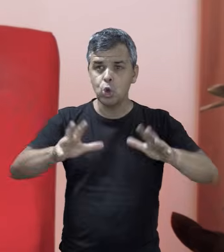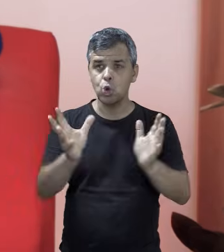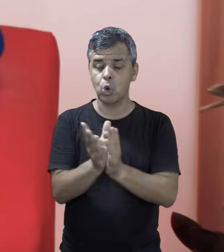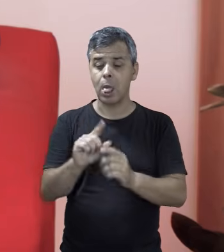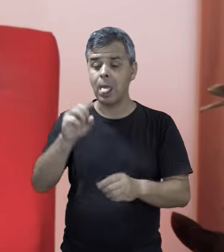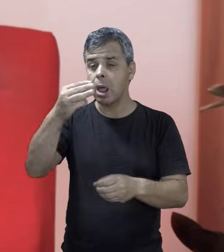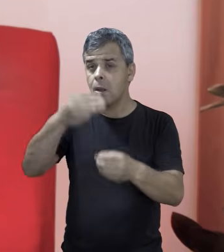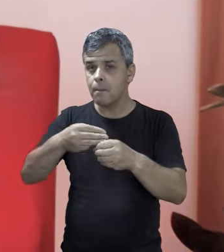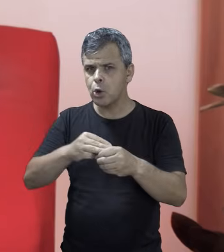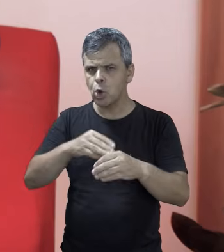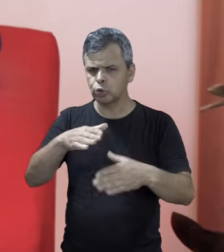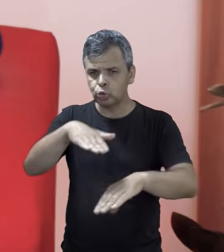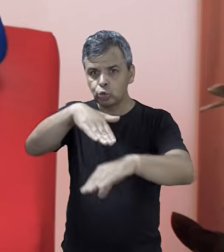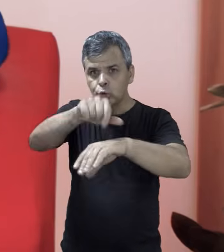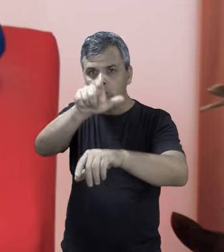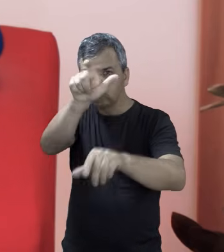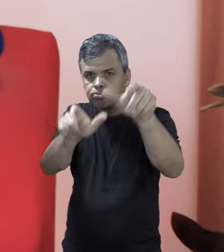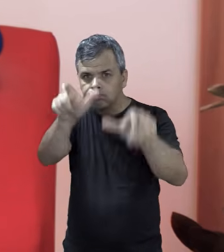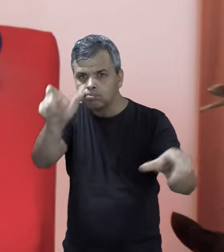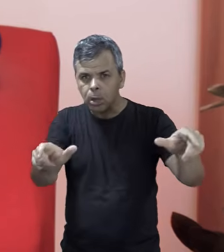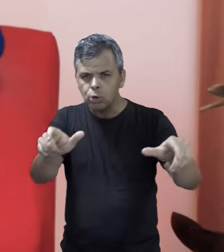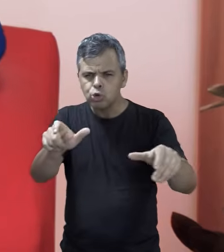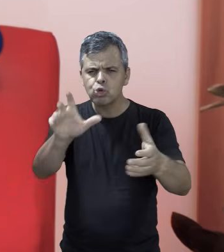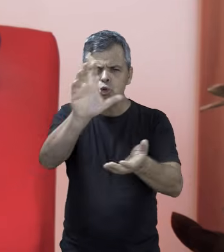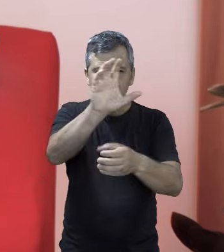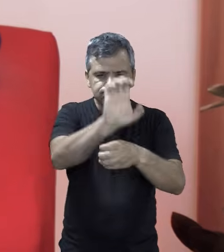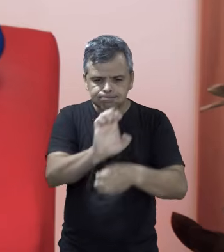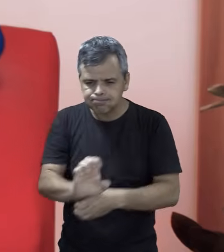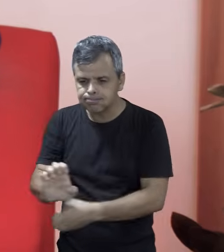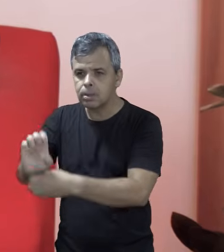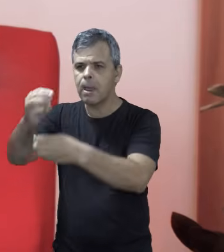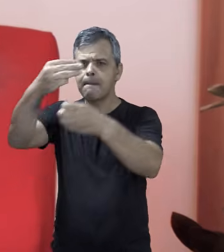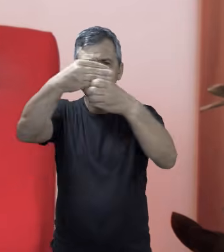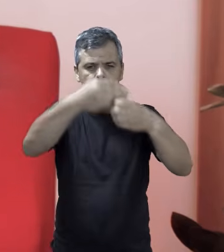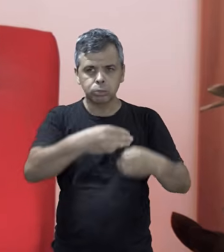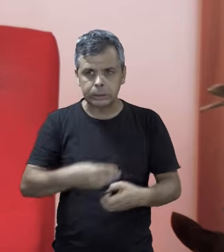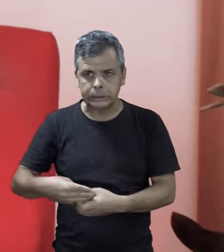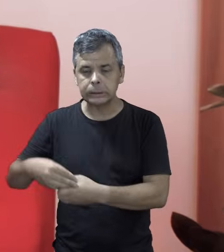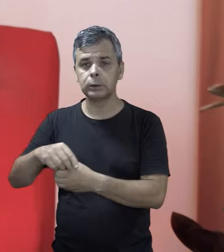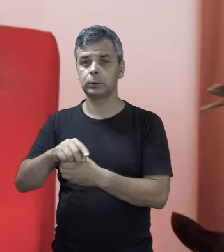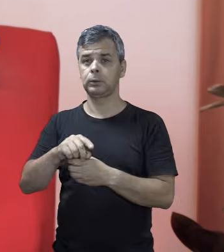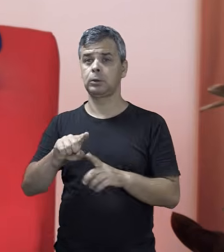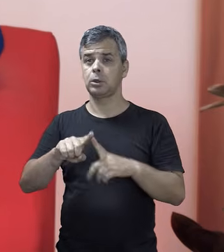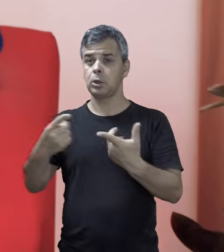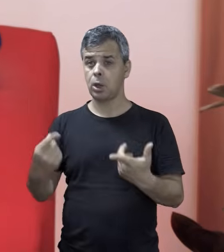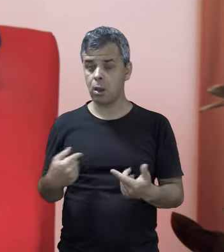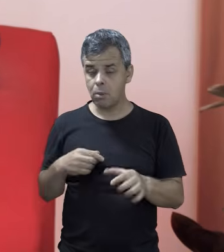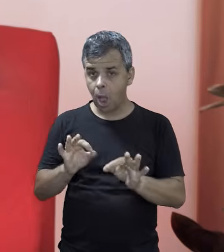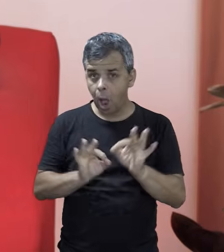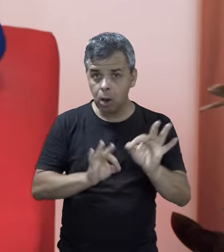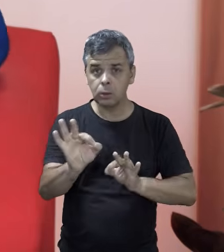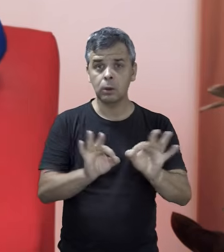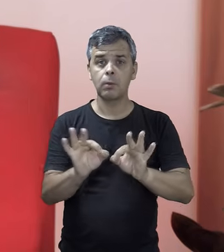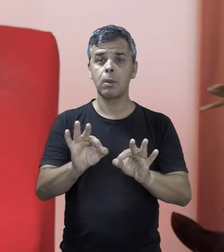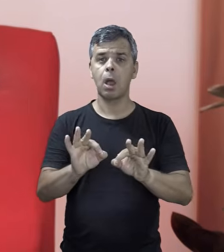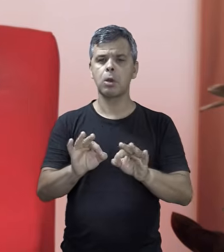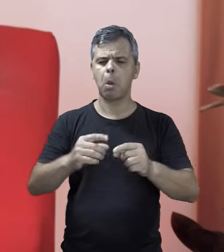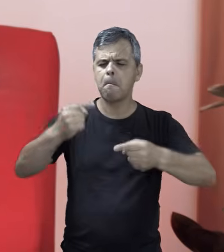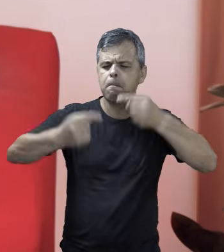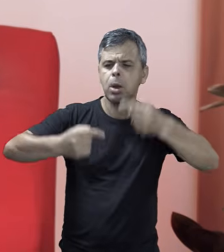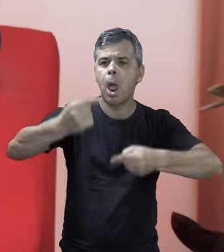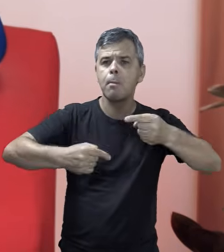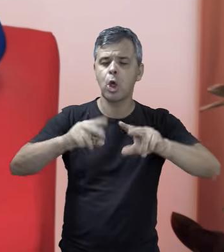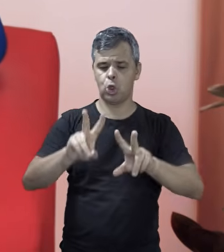ponta. Eu quero convidar a todos os diretórios estaduais, municipais, para se organizar, promover debate